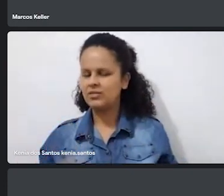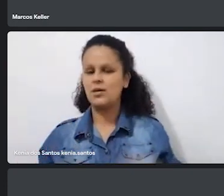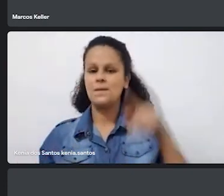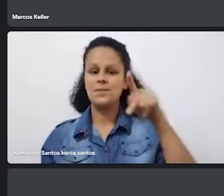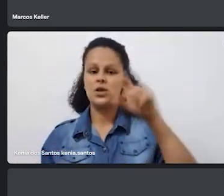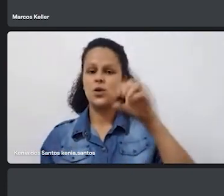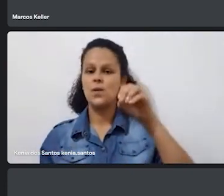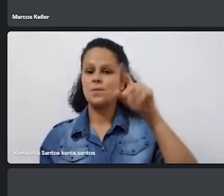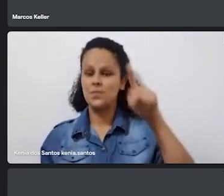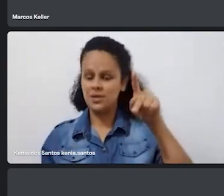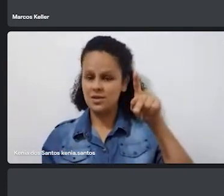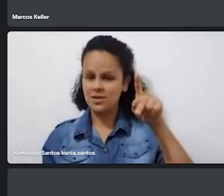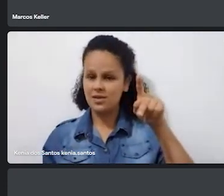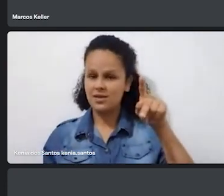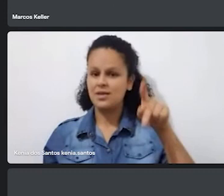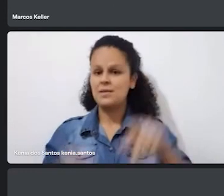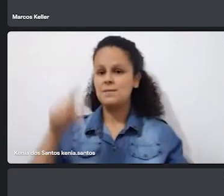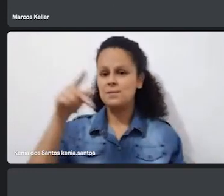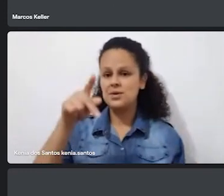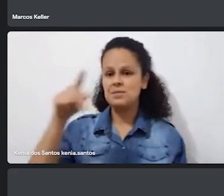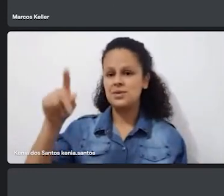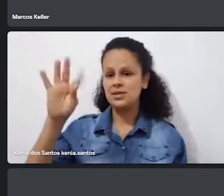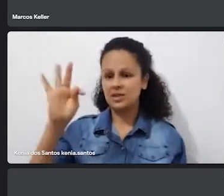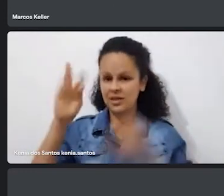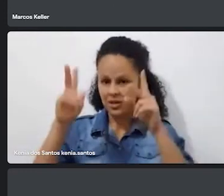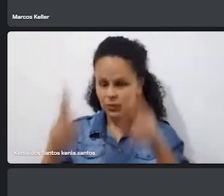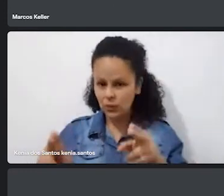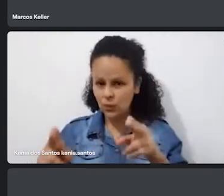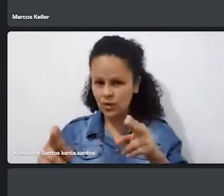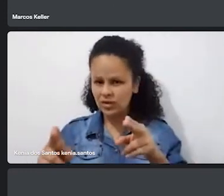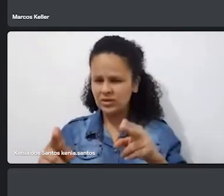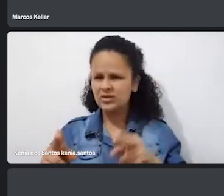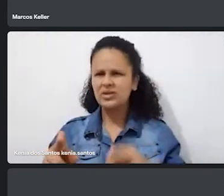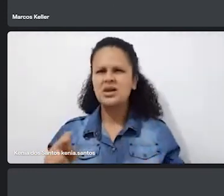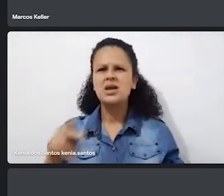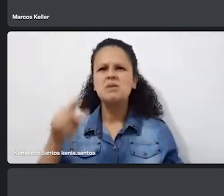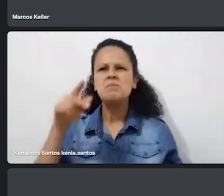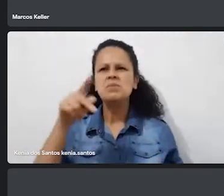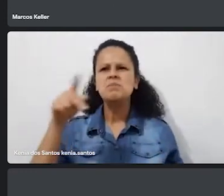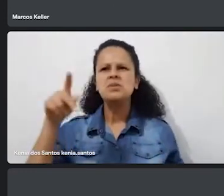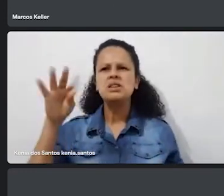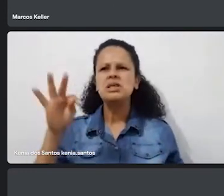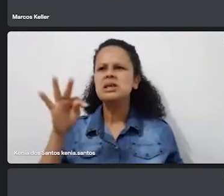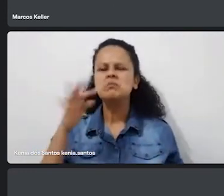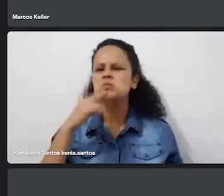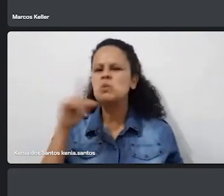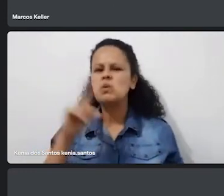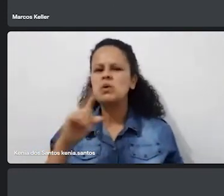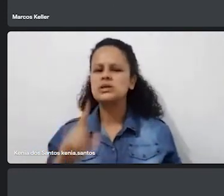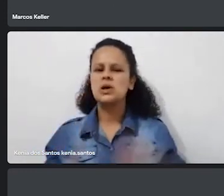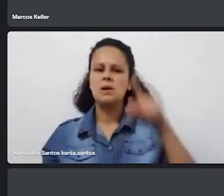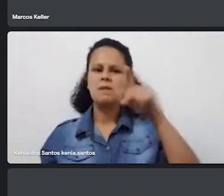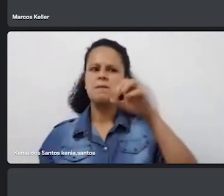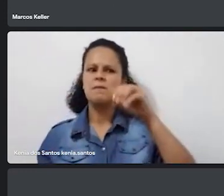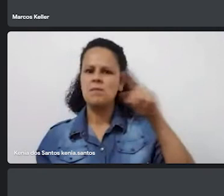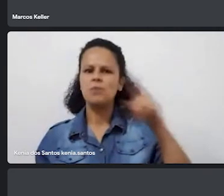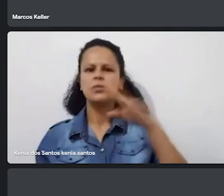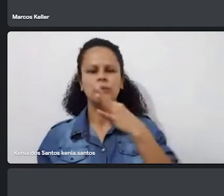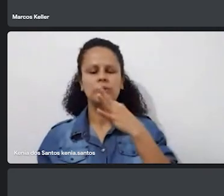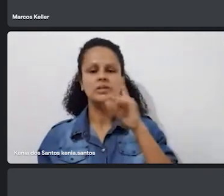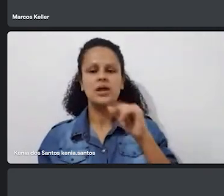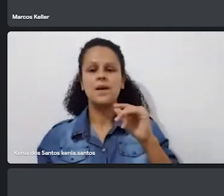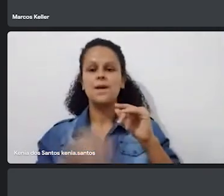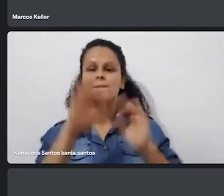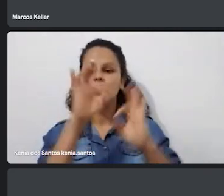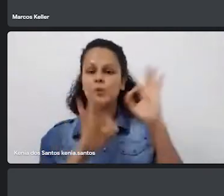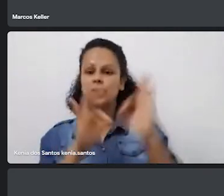POP seria a mesma coisa que PPT? Eu não sei o que é CTC. O POP é Programa Operacional Padrão.